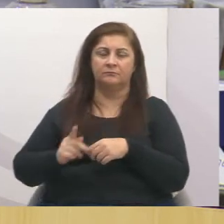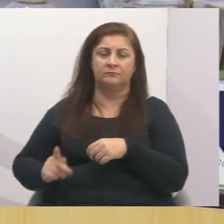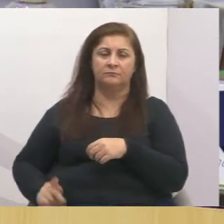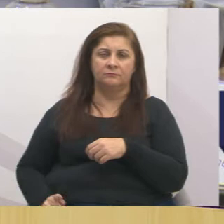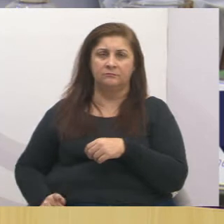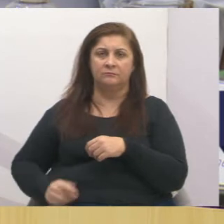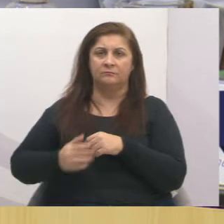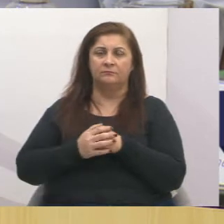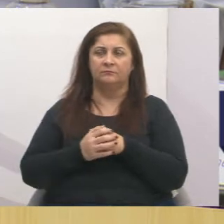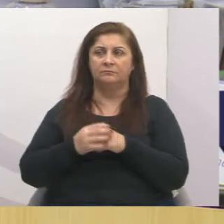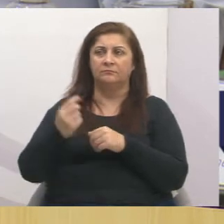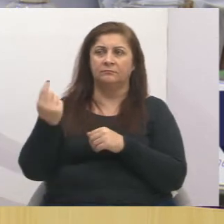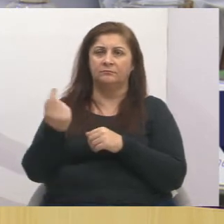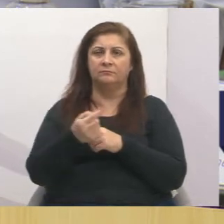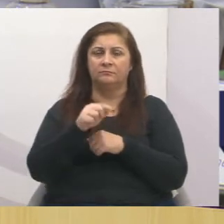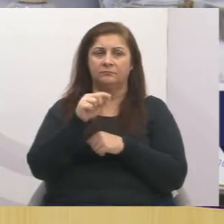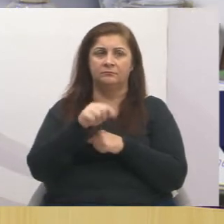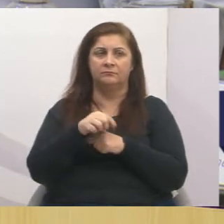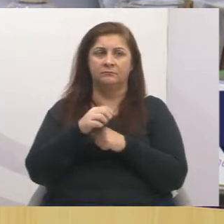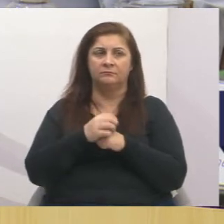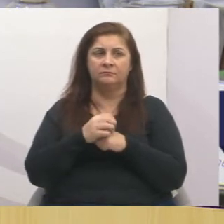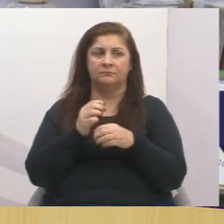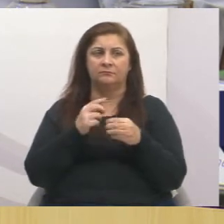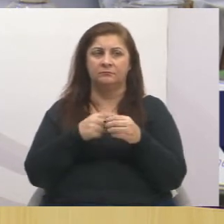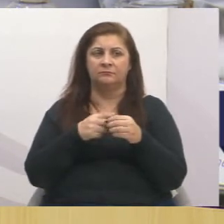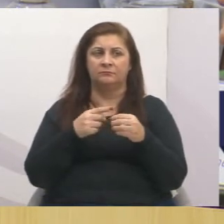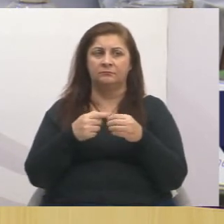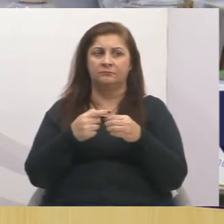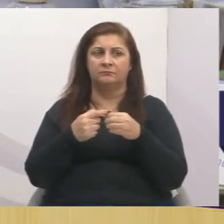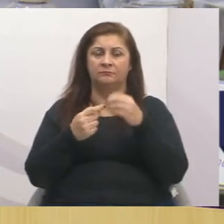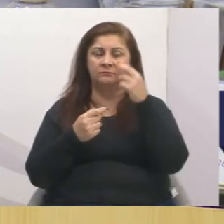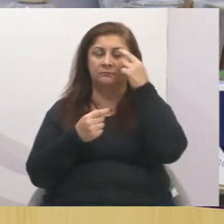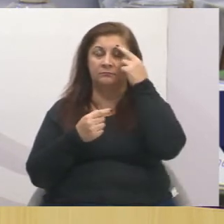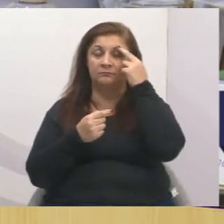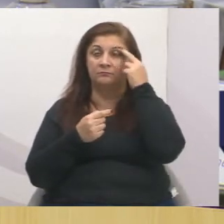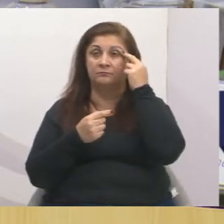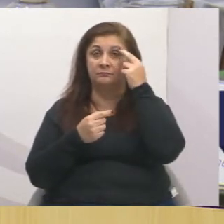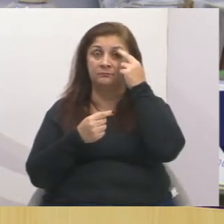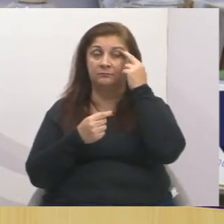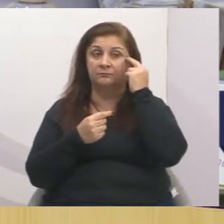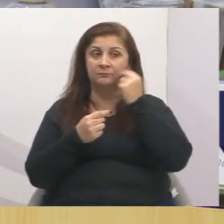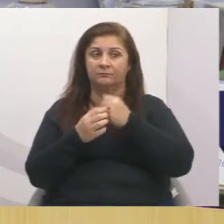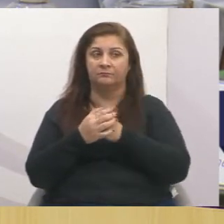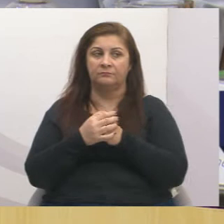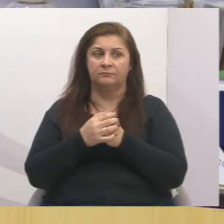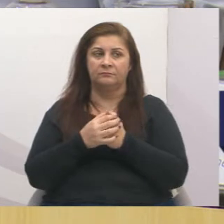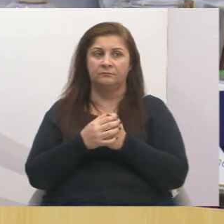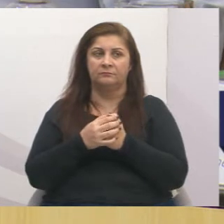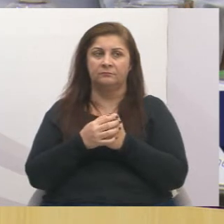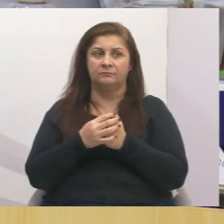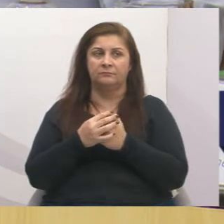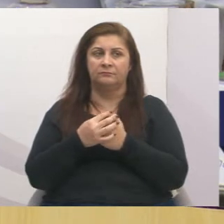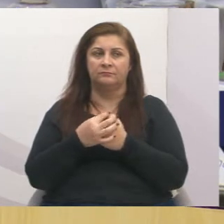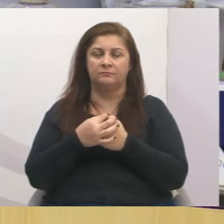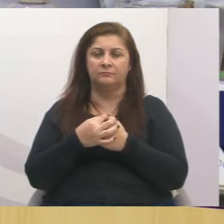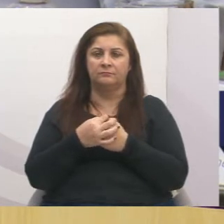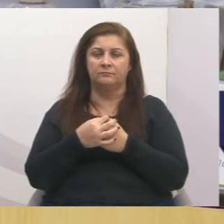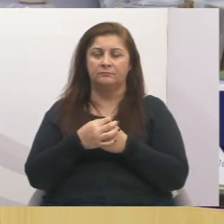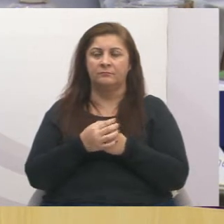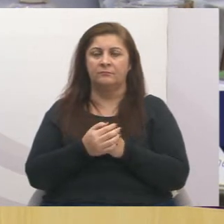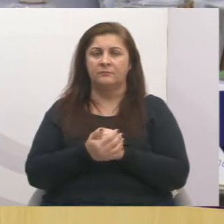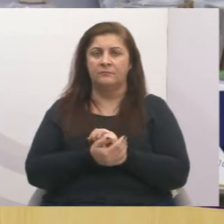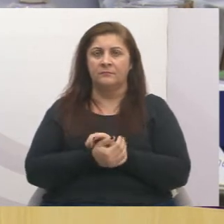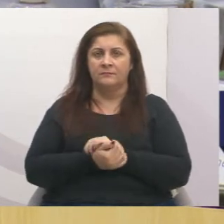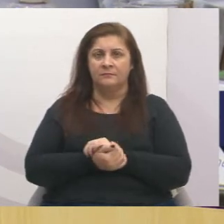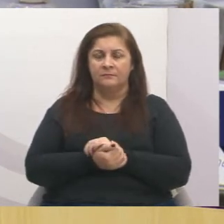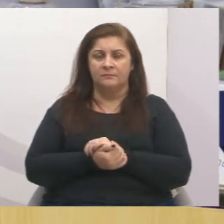veio parar aqui, ó, no colo do município, para os prefeitos. Essa bomba